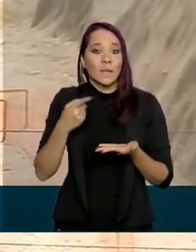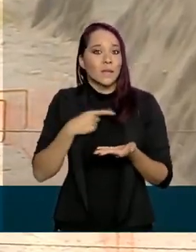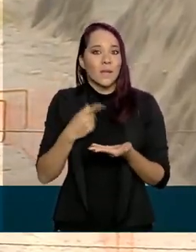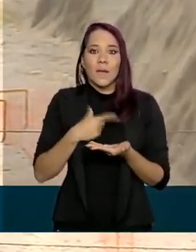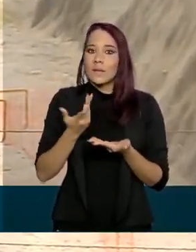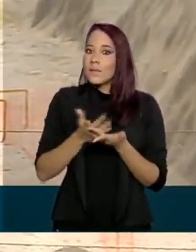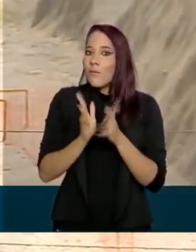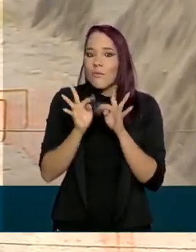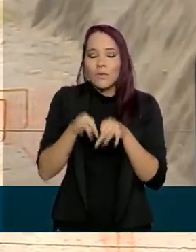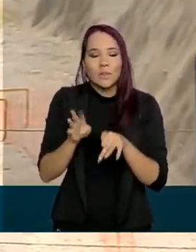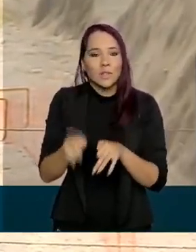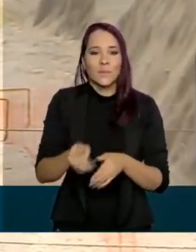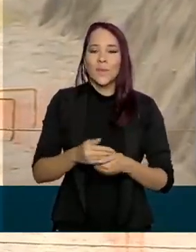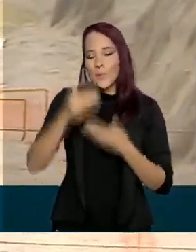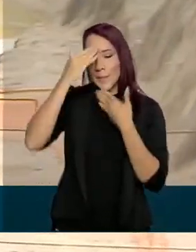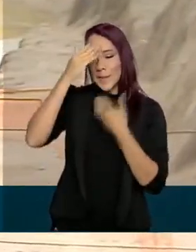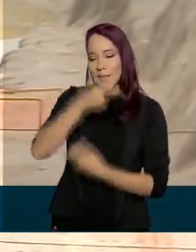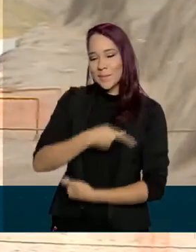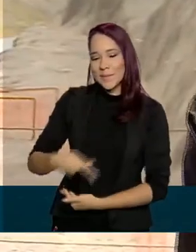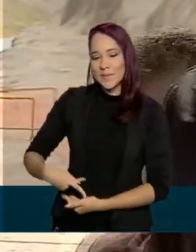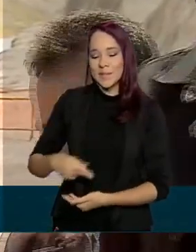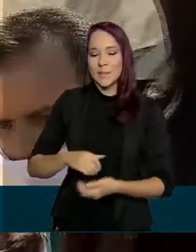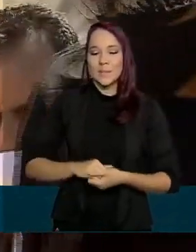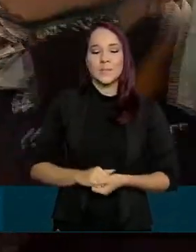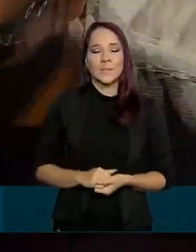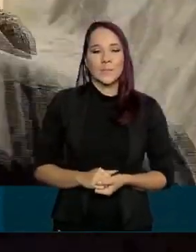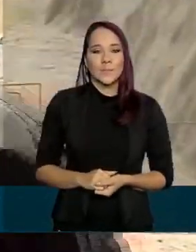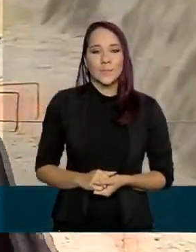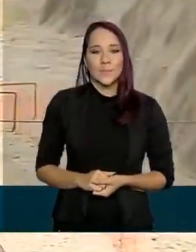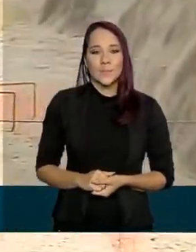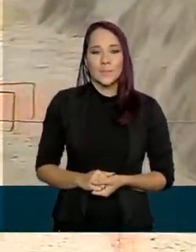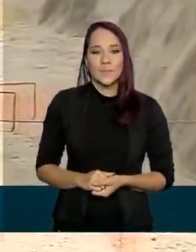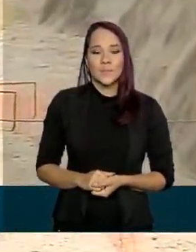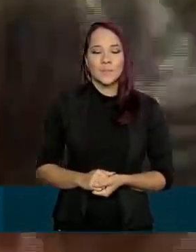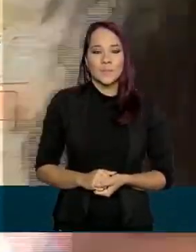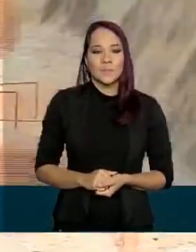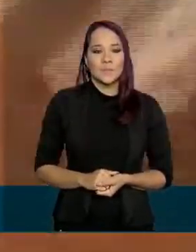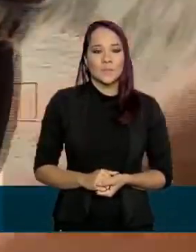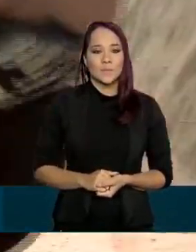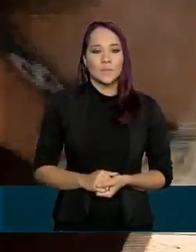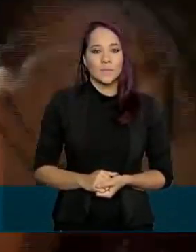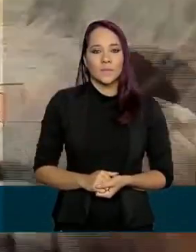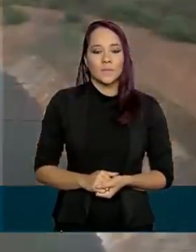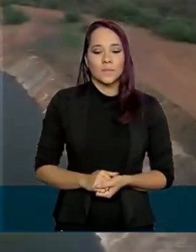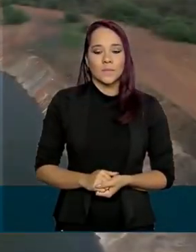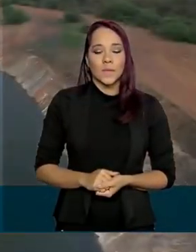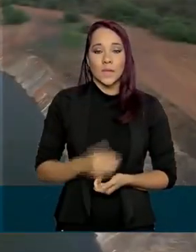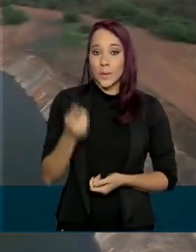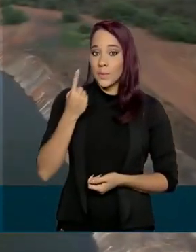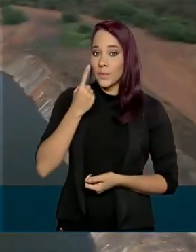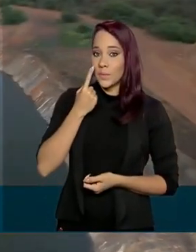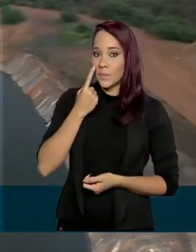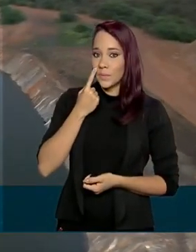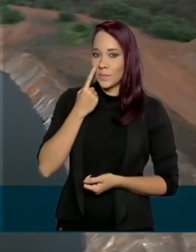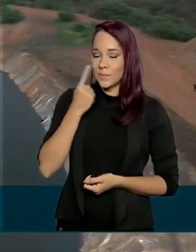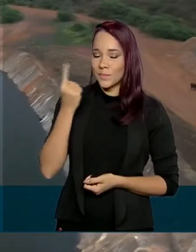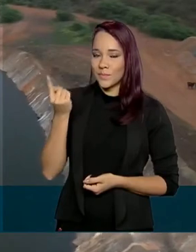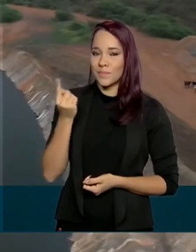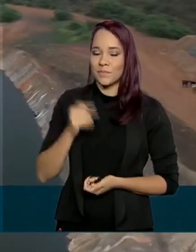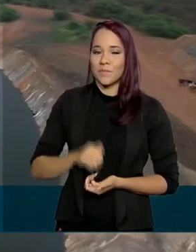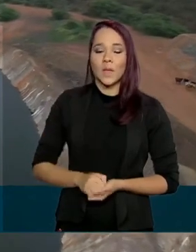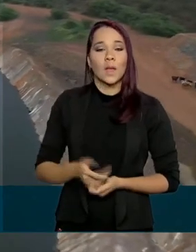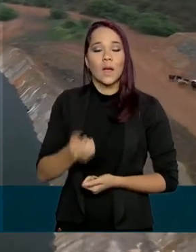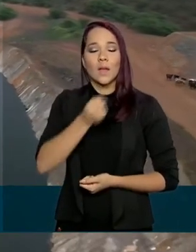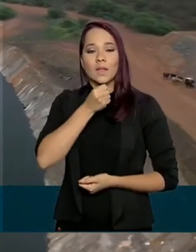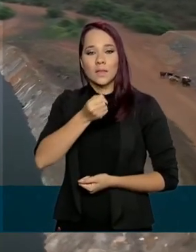né que tá chegando assim obrigado a presidente porque essa coisa e você viu aí você